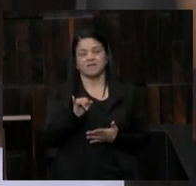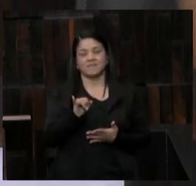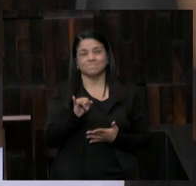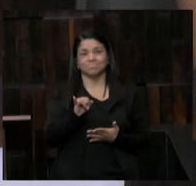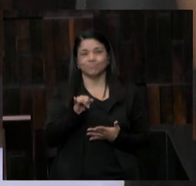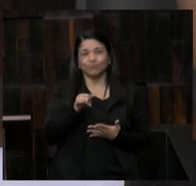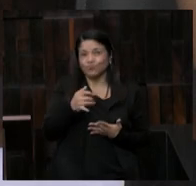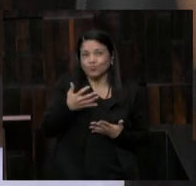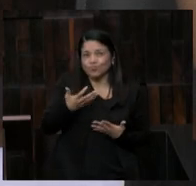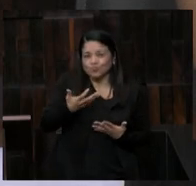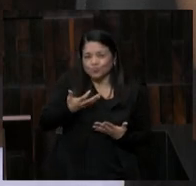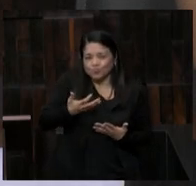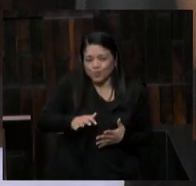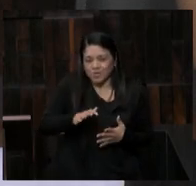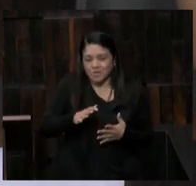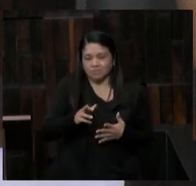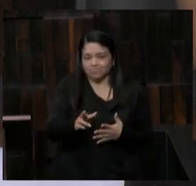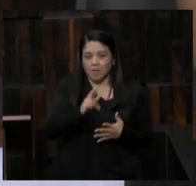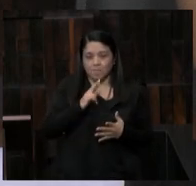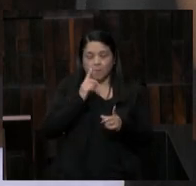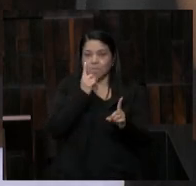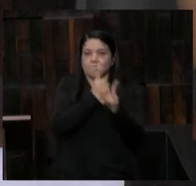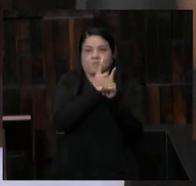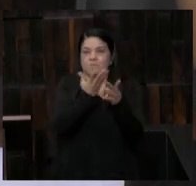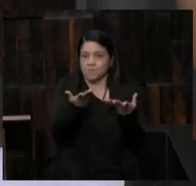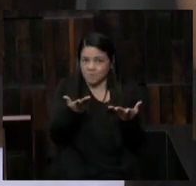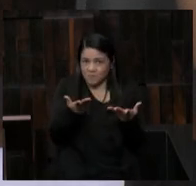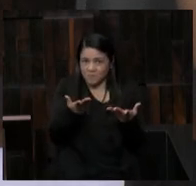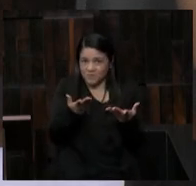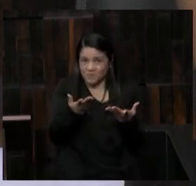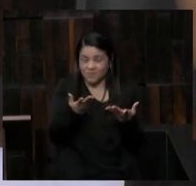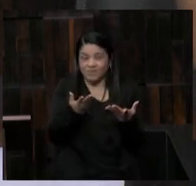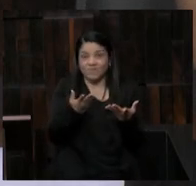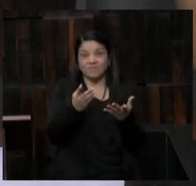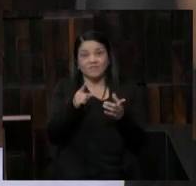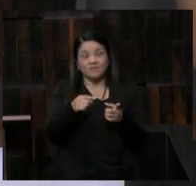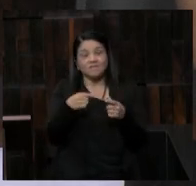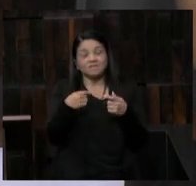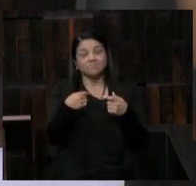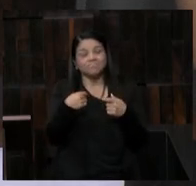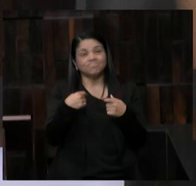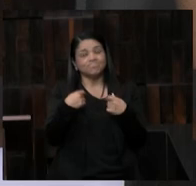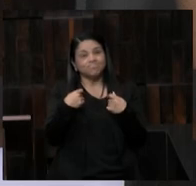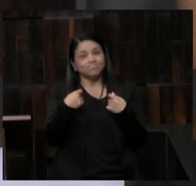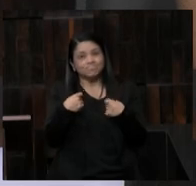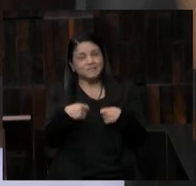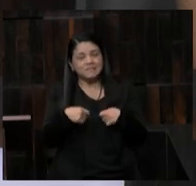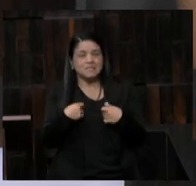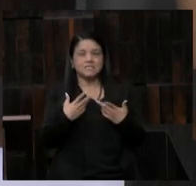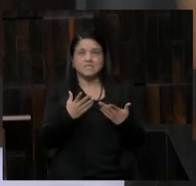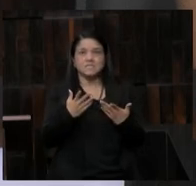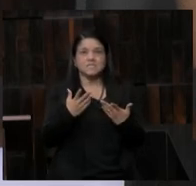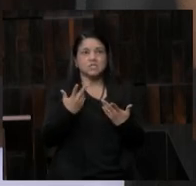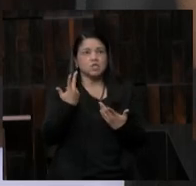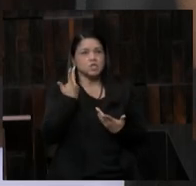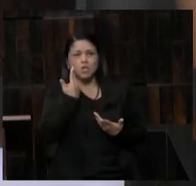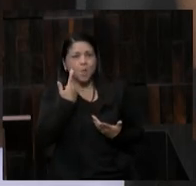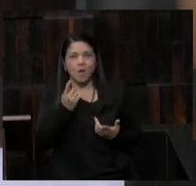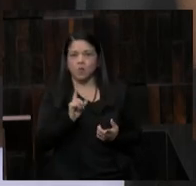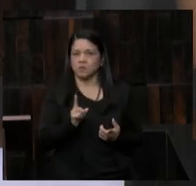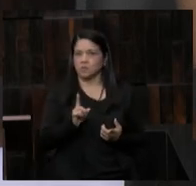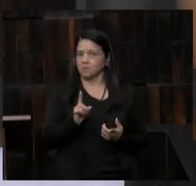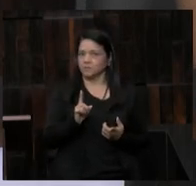não quisesse receber aquele diagnóstico. E é preciso que a gente não normalize essa questão,